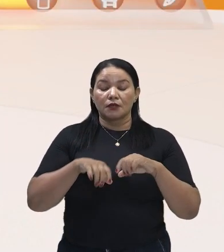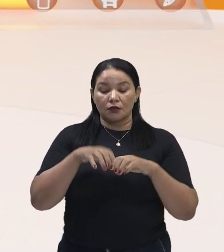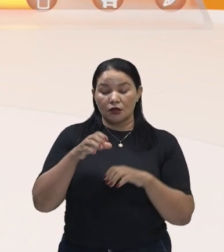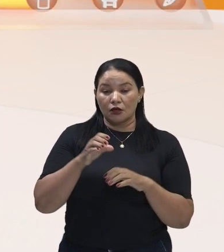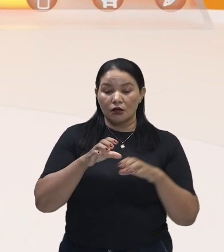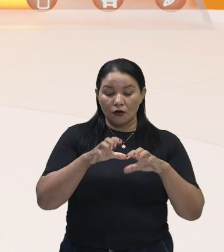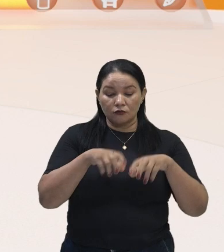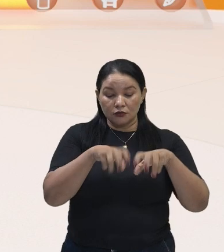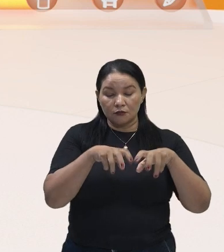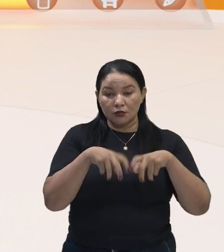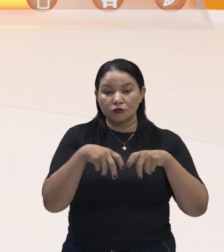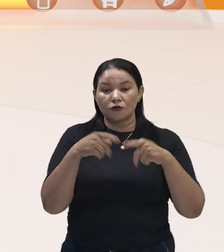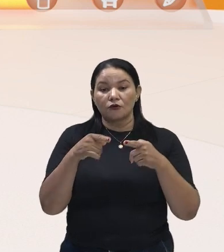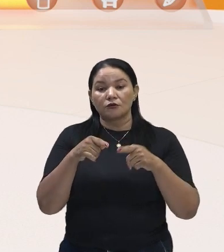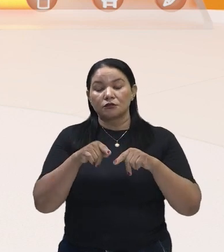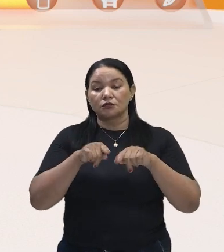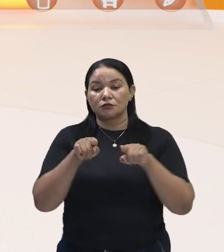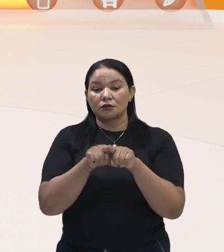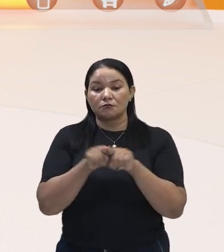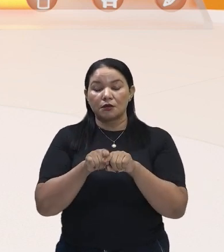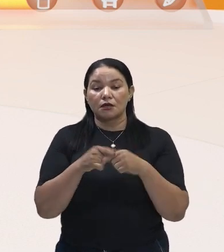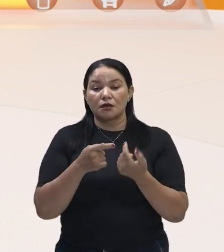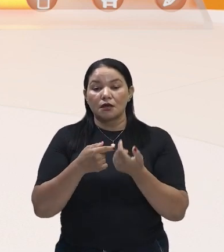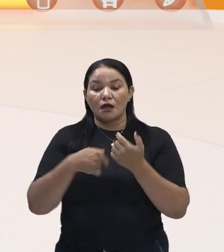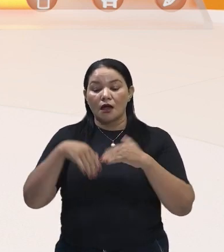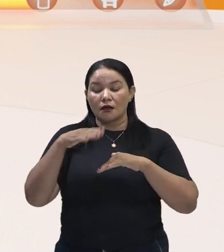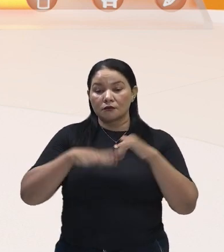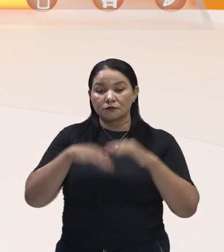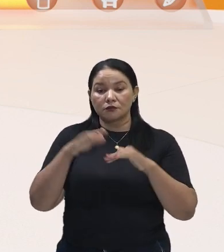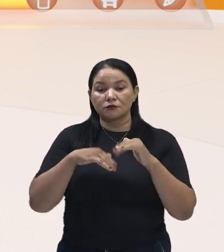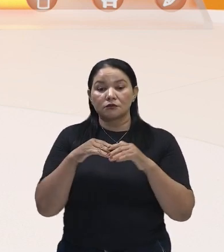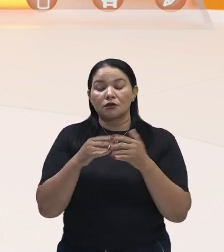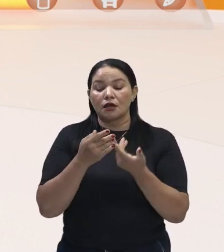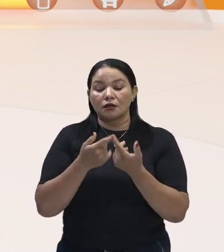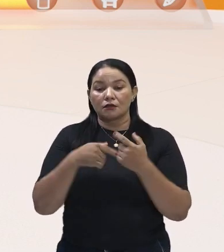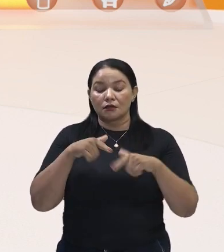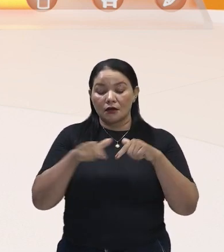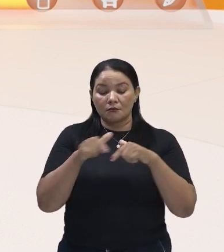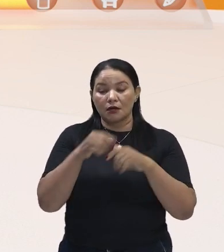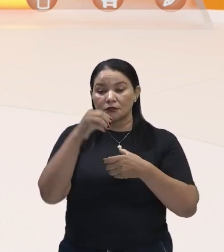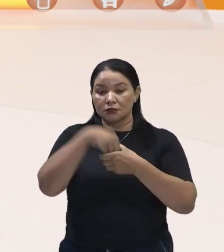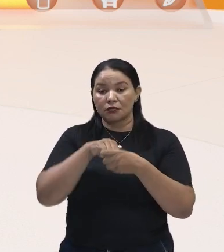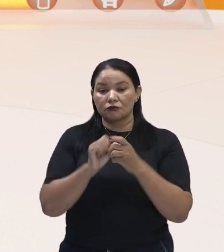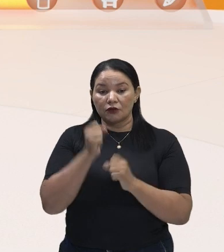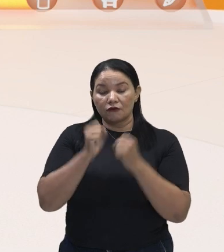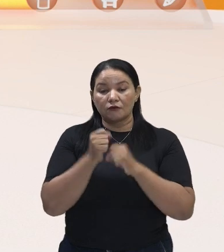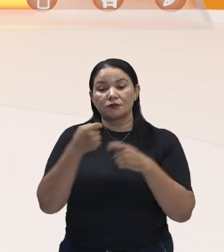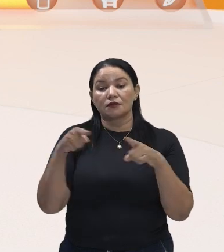urbanos, os operários, e do outro lado vamos ter os